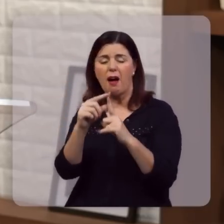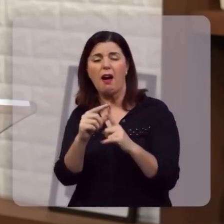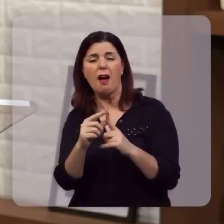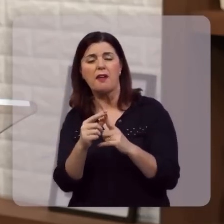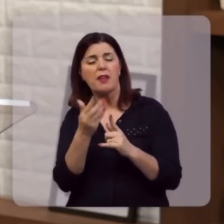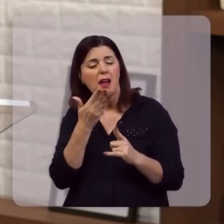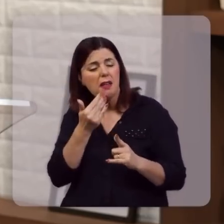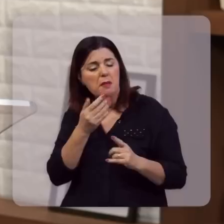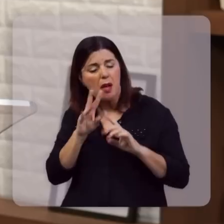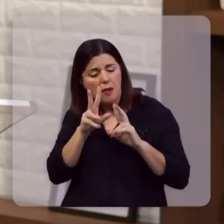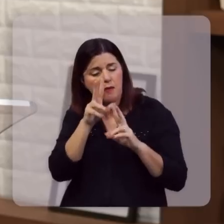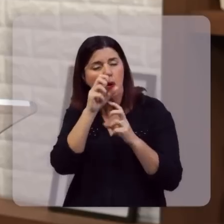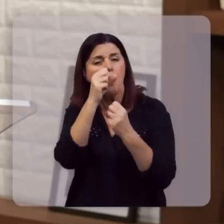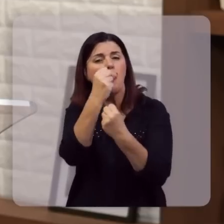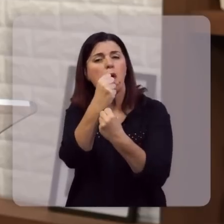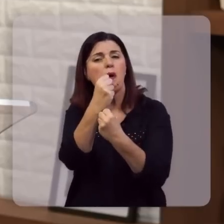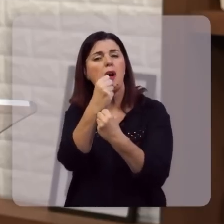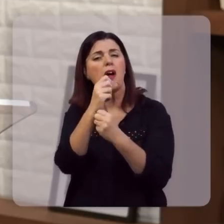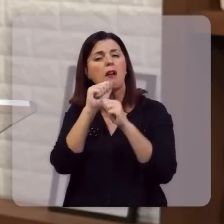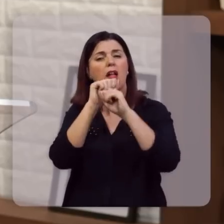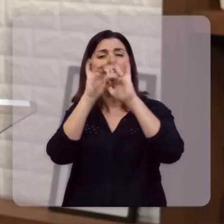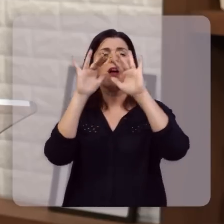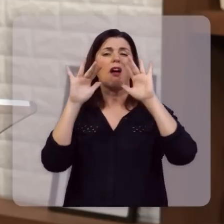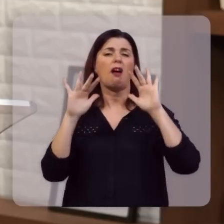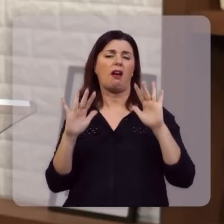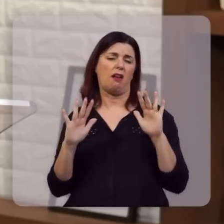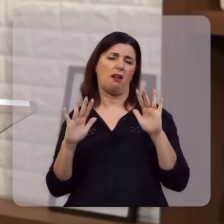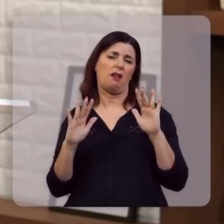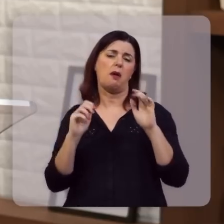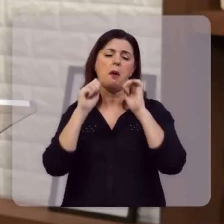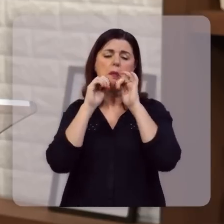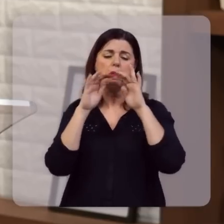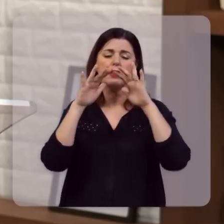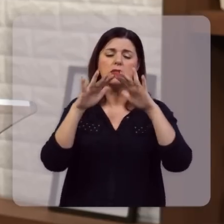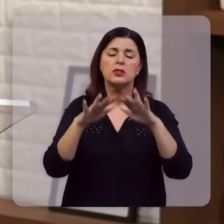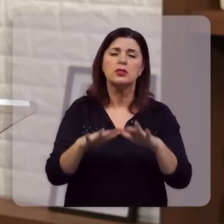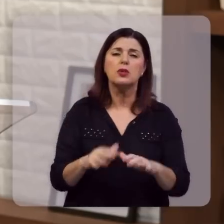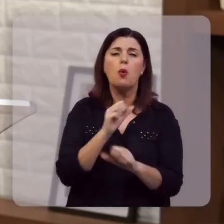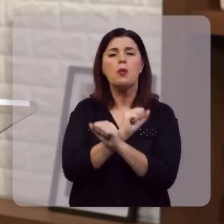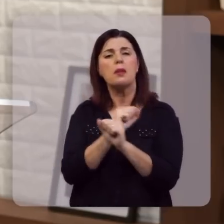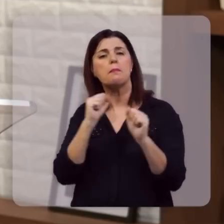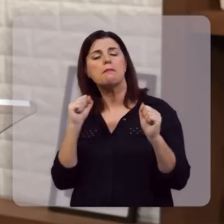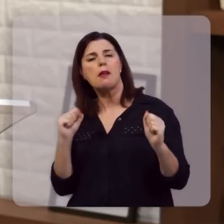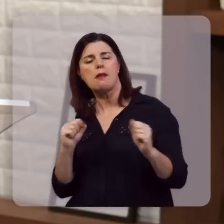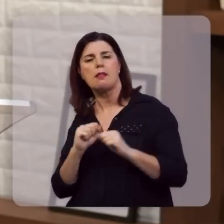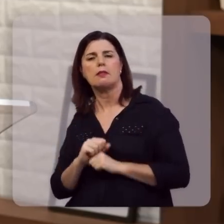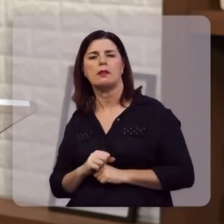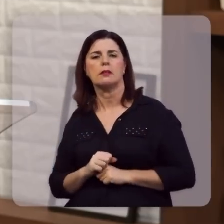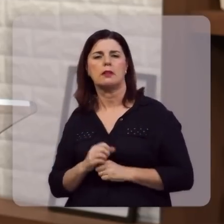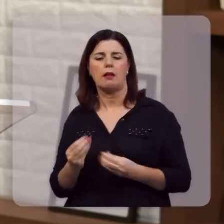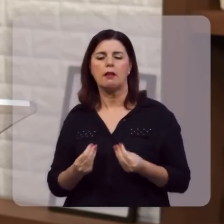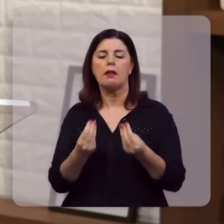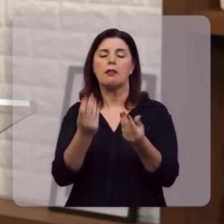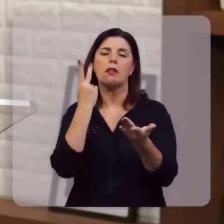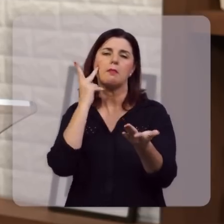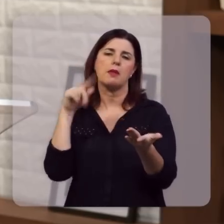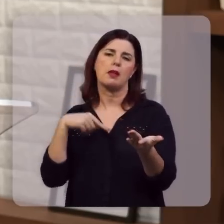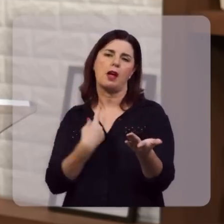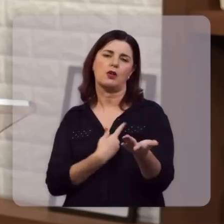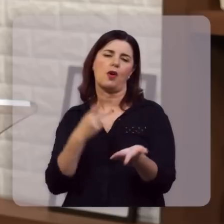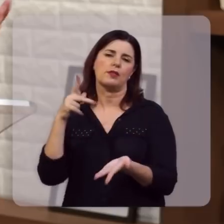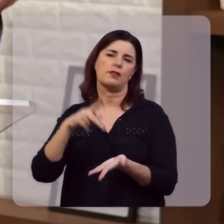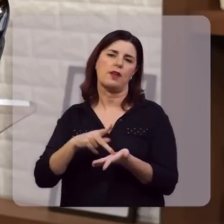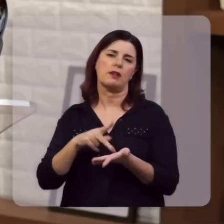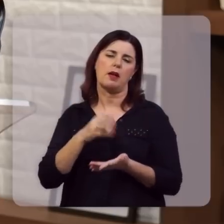palavra que alimenta, que fortalece, que esclarece, que abençoa, que liberta, que traz para